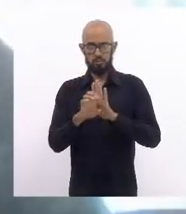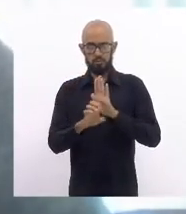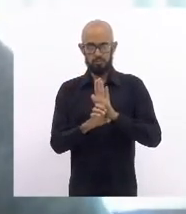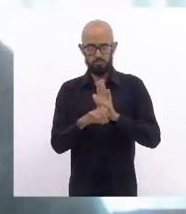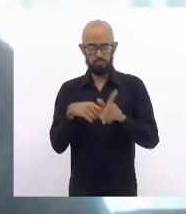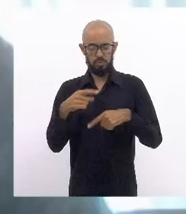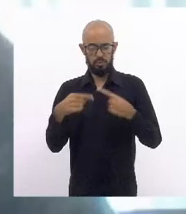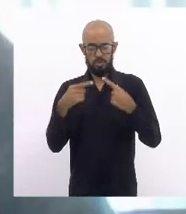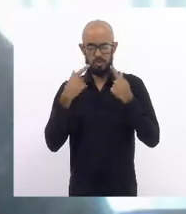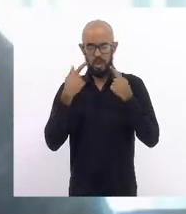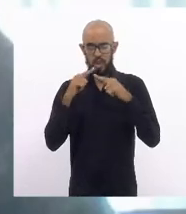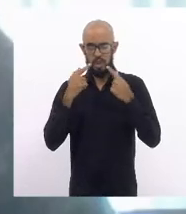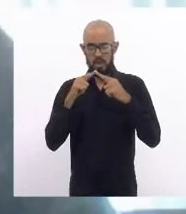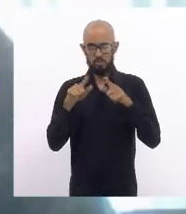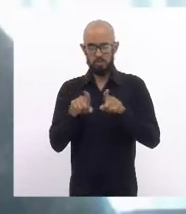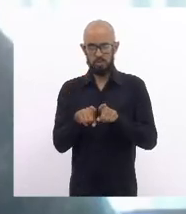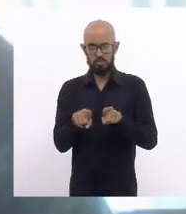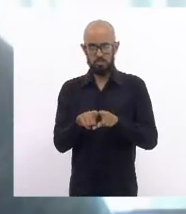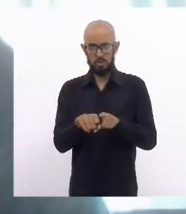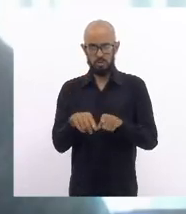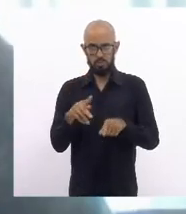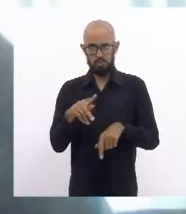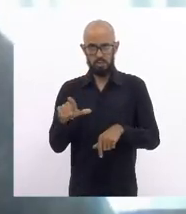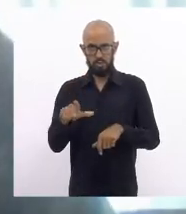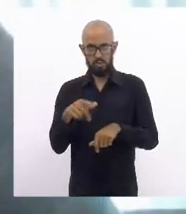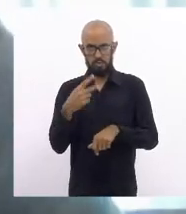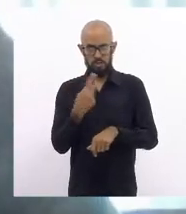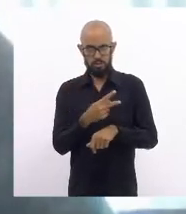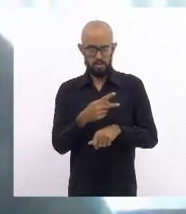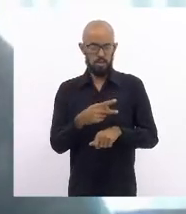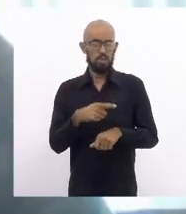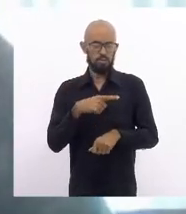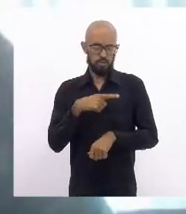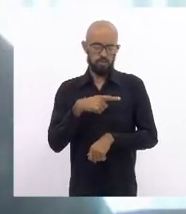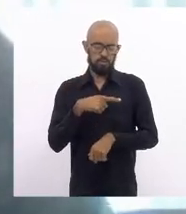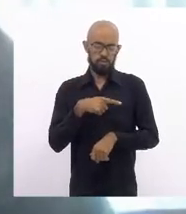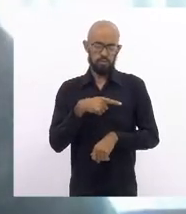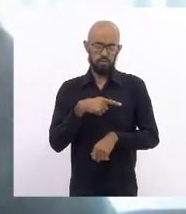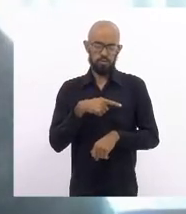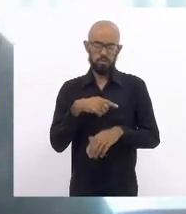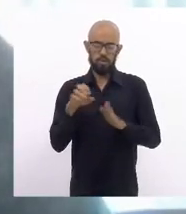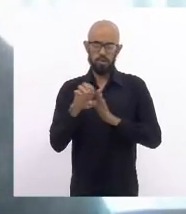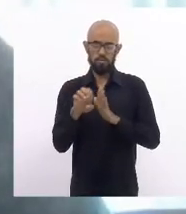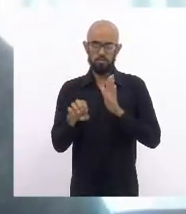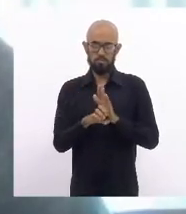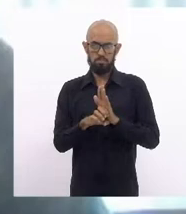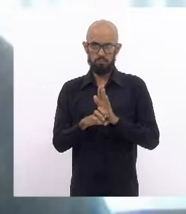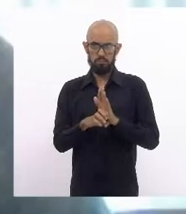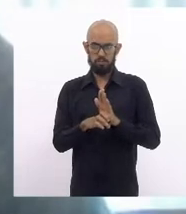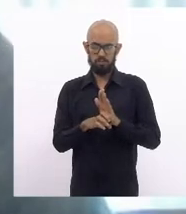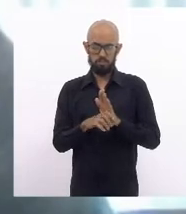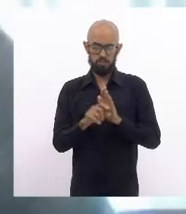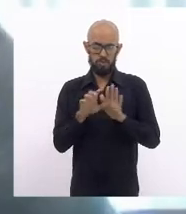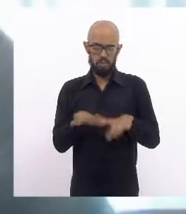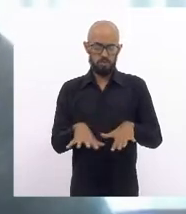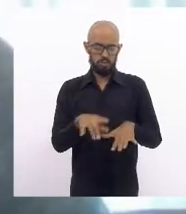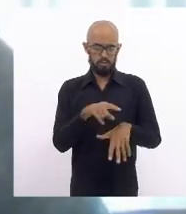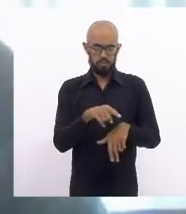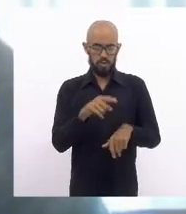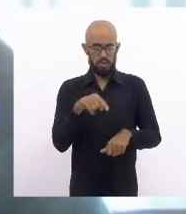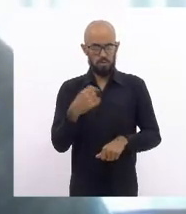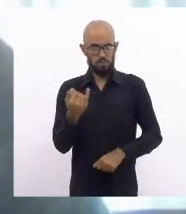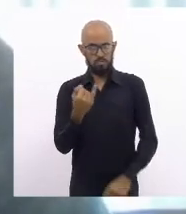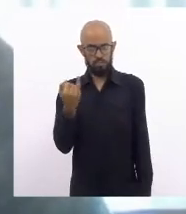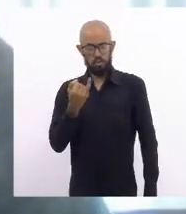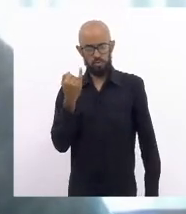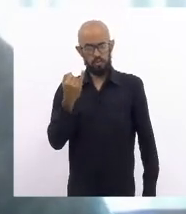reclamar quando projetos do seu interesse sofrem emendas desse tipo. É importante ter coerência no parlamento para que se guarde uma linha